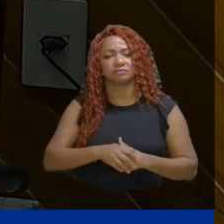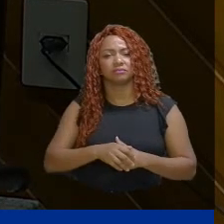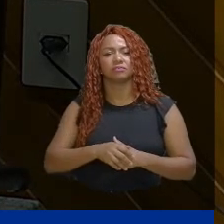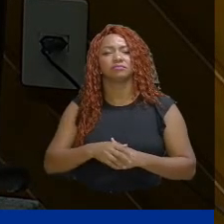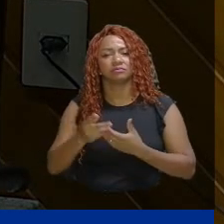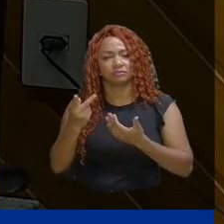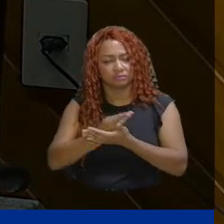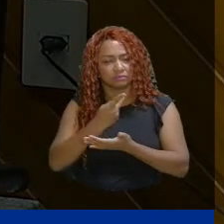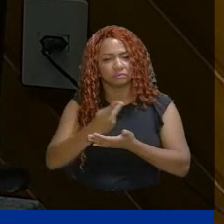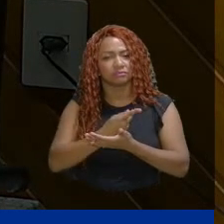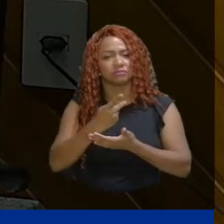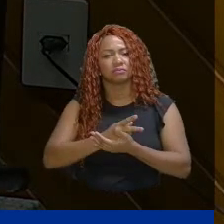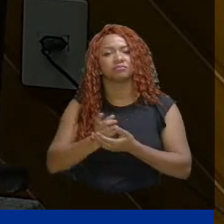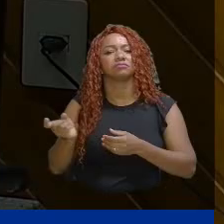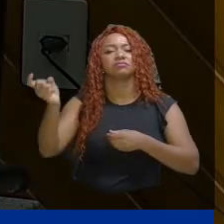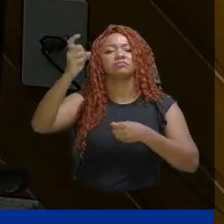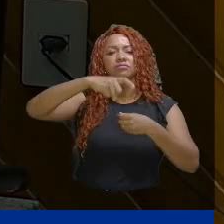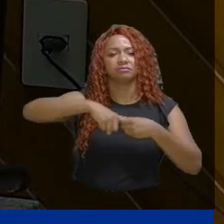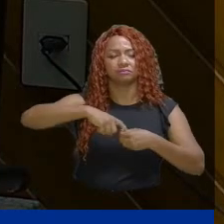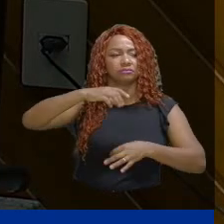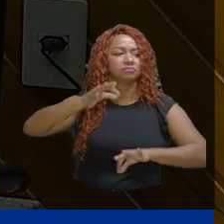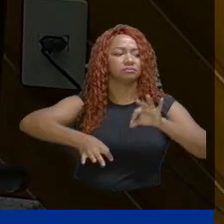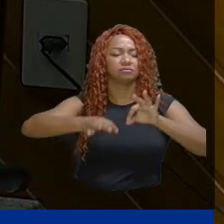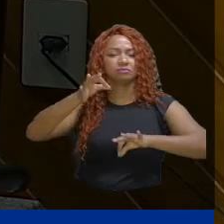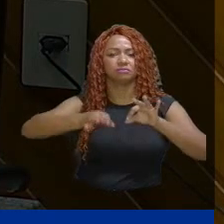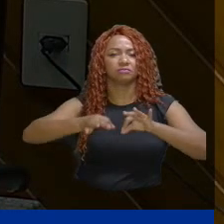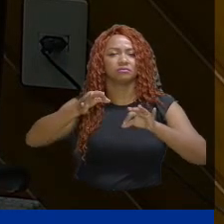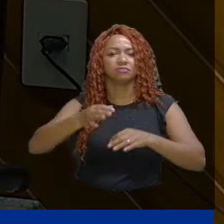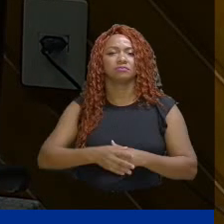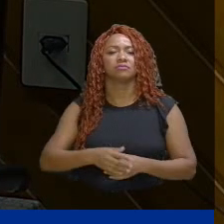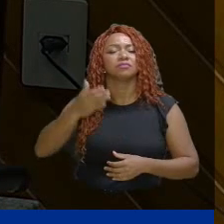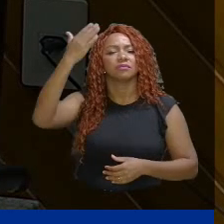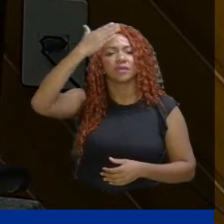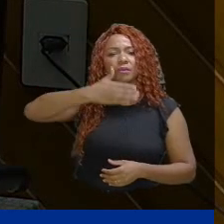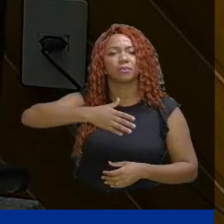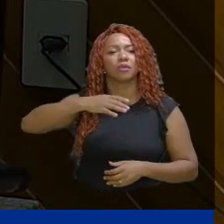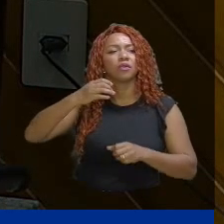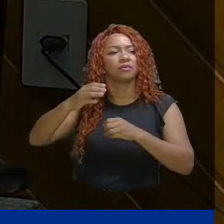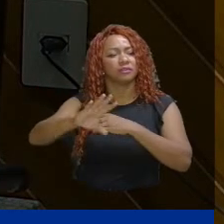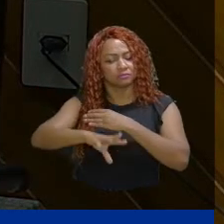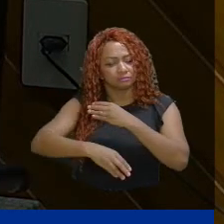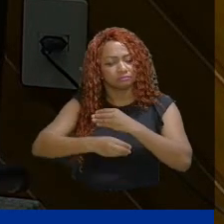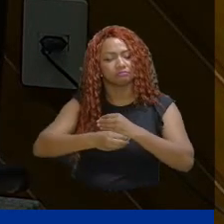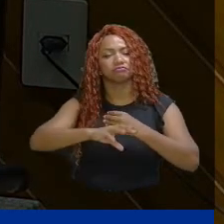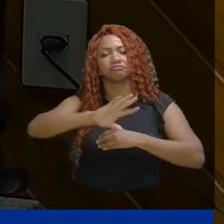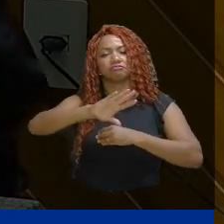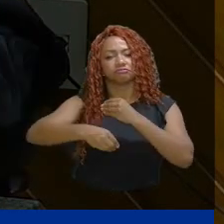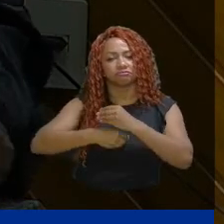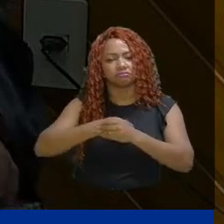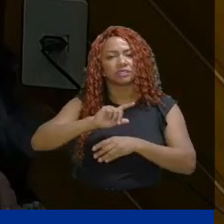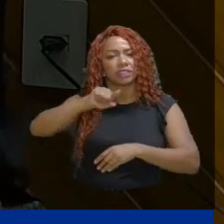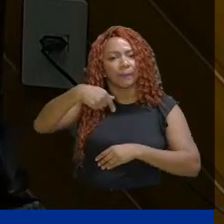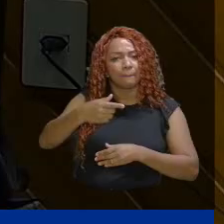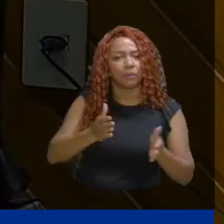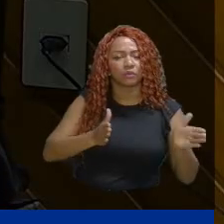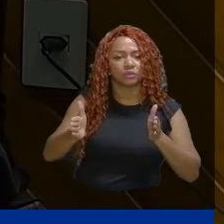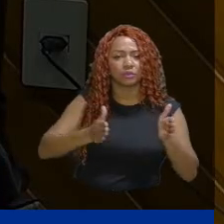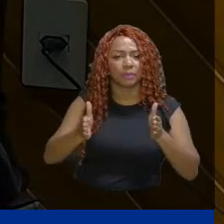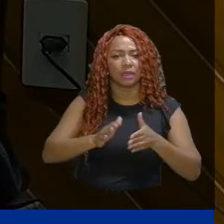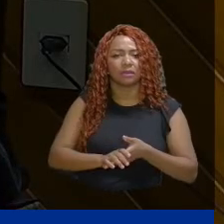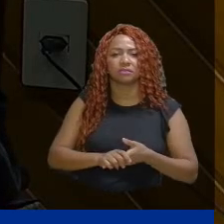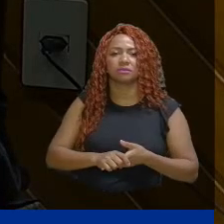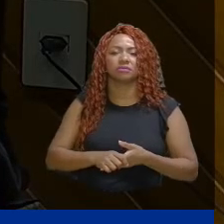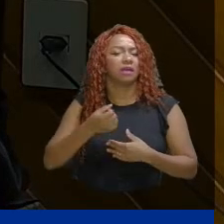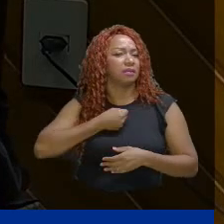e determinar o refazimento do julgamento, sem considerar as provas juntadas tardiamente e sem acesso integral à